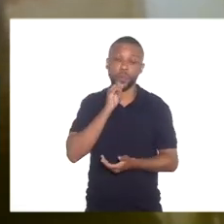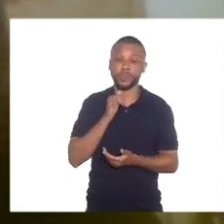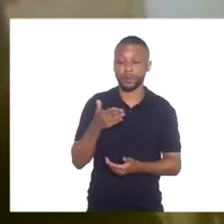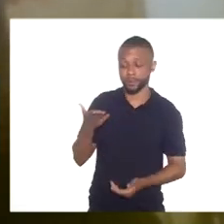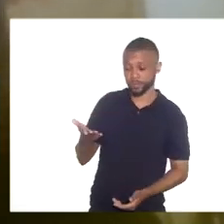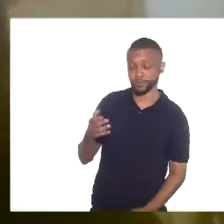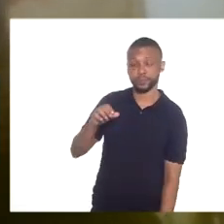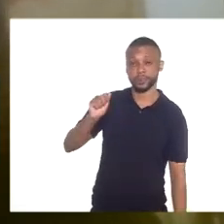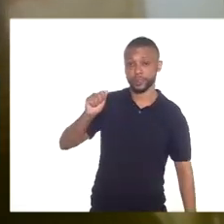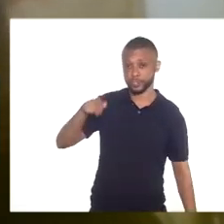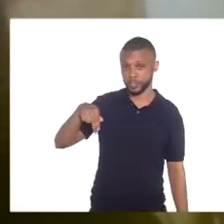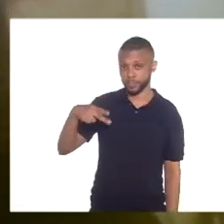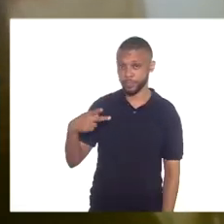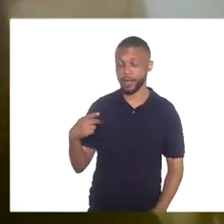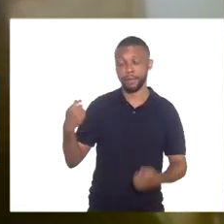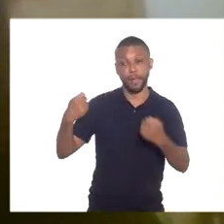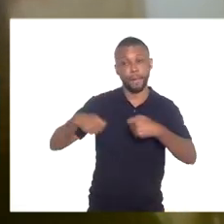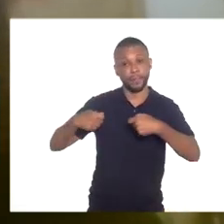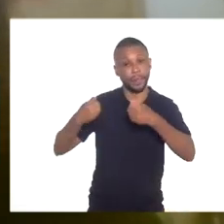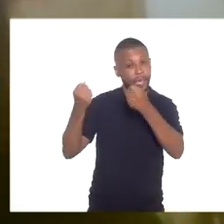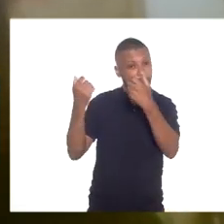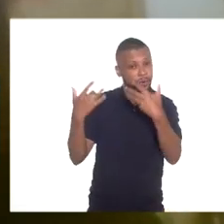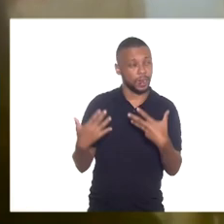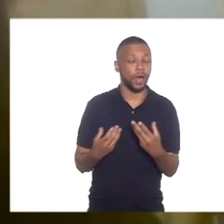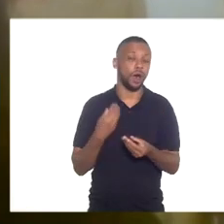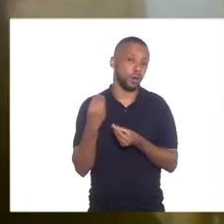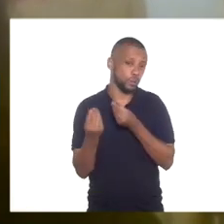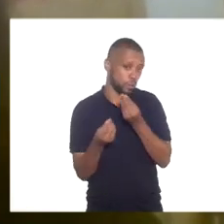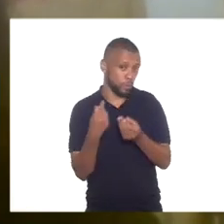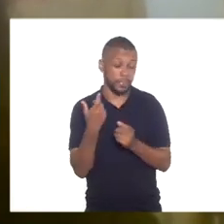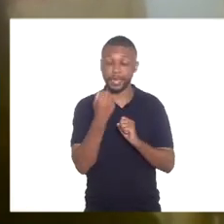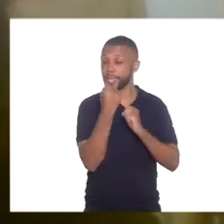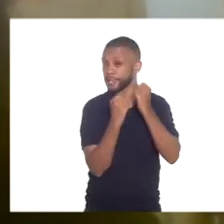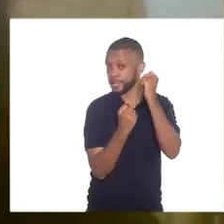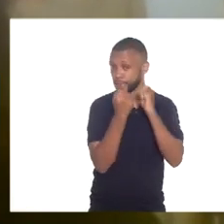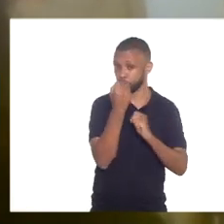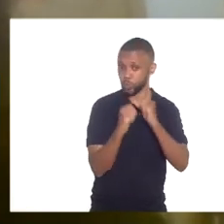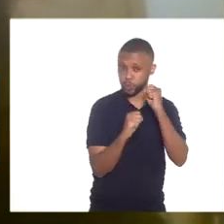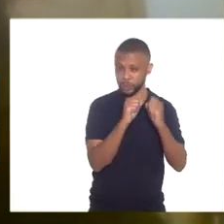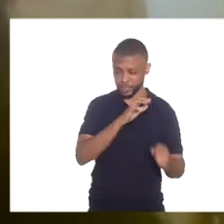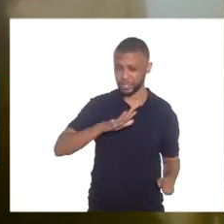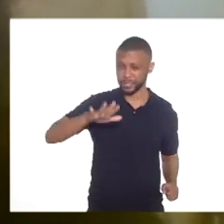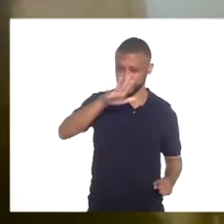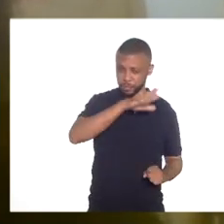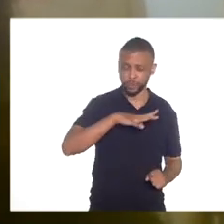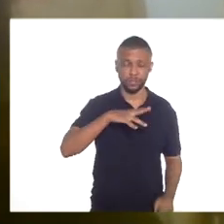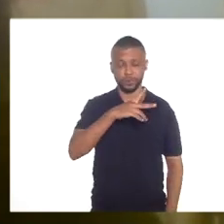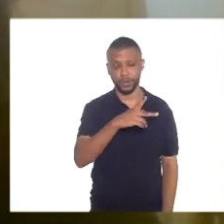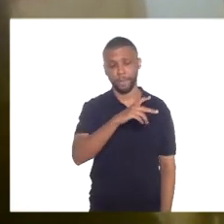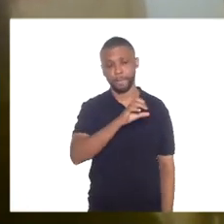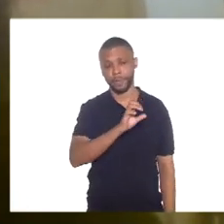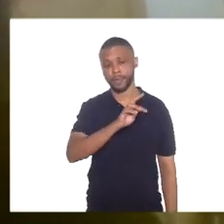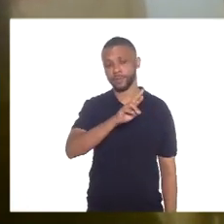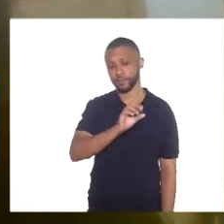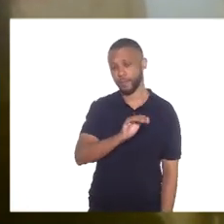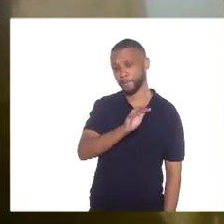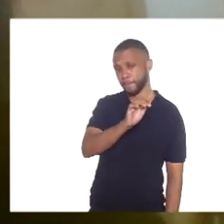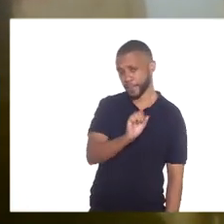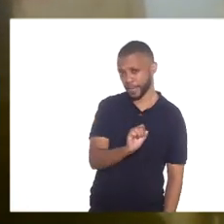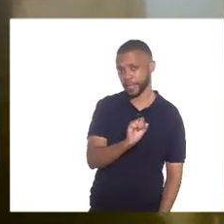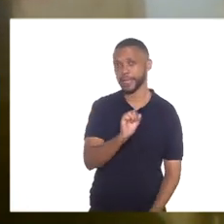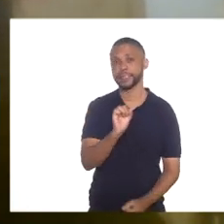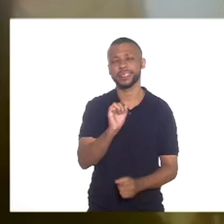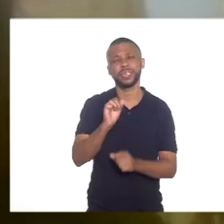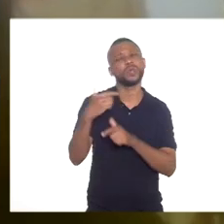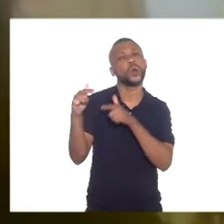que a Petrobras vai, e os agentes econômicos em geral, vão mostrar para a sociedade qual é